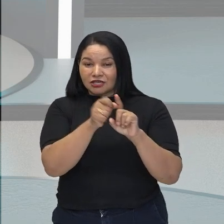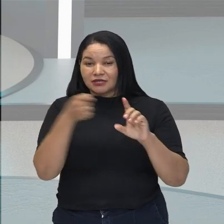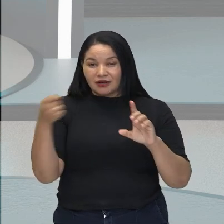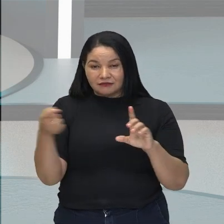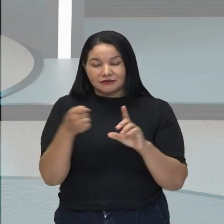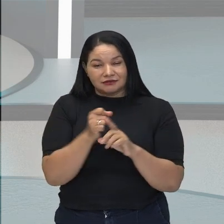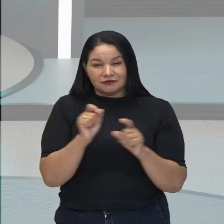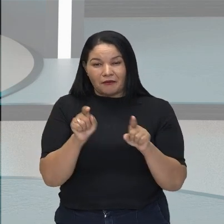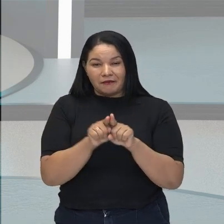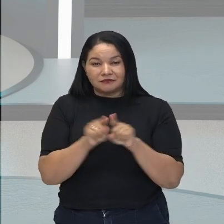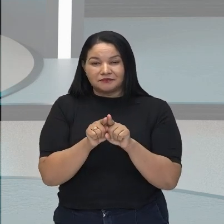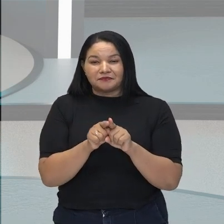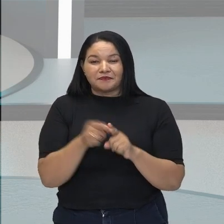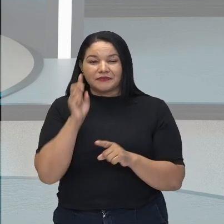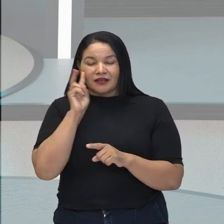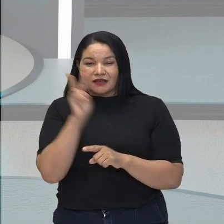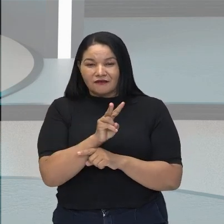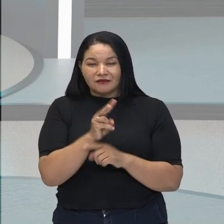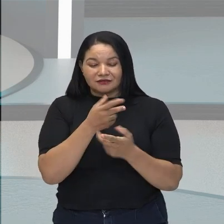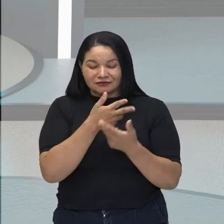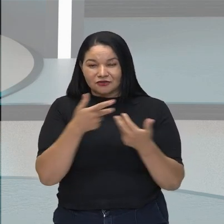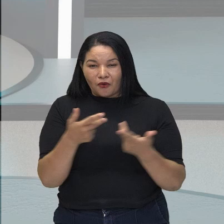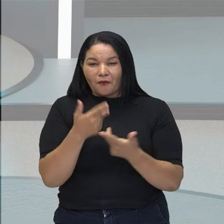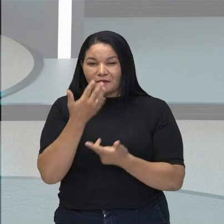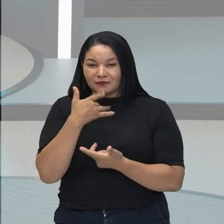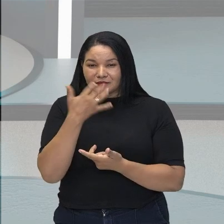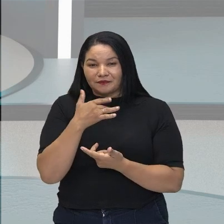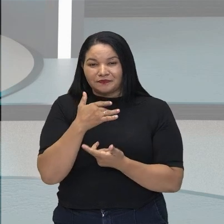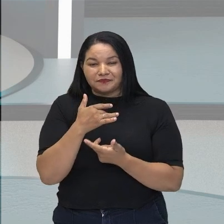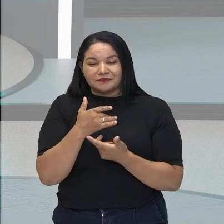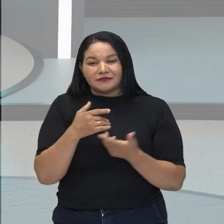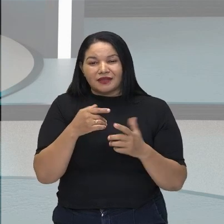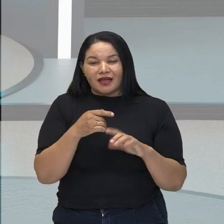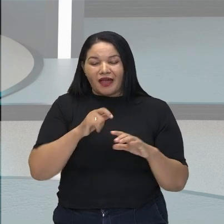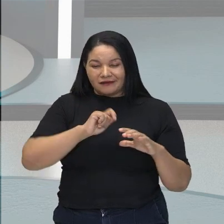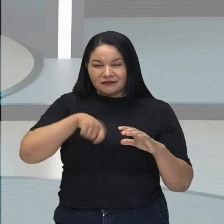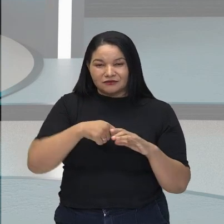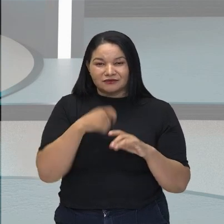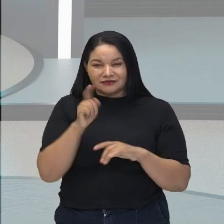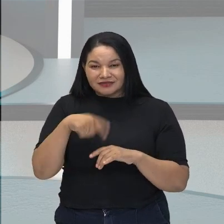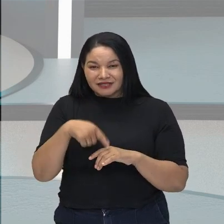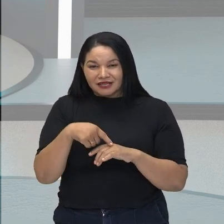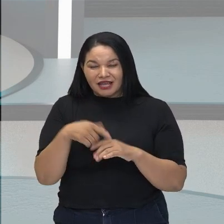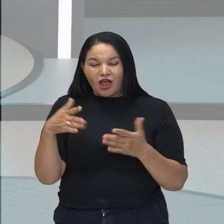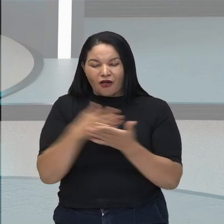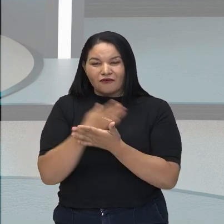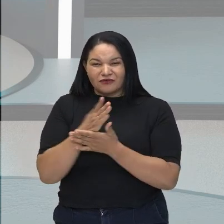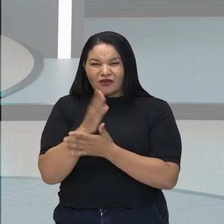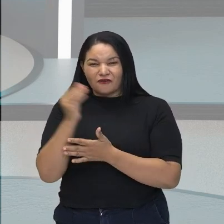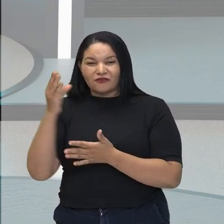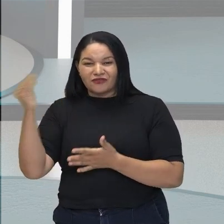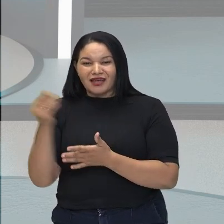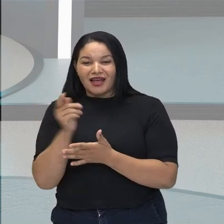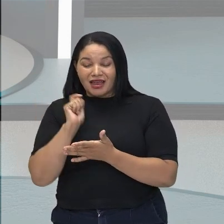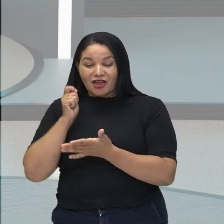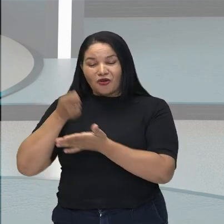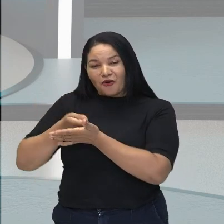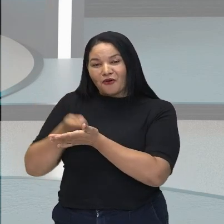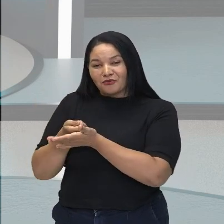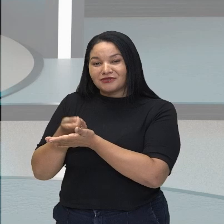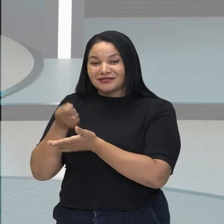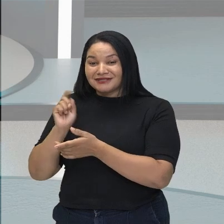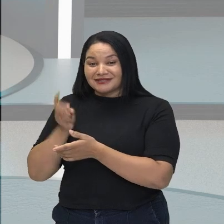alegria na cozinha, né? Quem por aí, quando não viaja, sempre compra um imã, né? Para colocar na